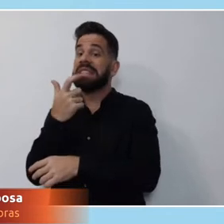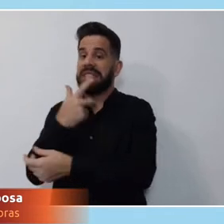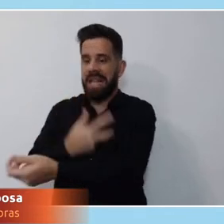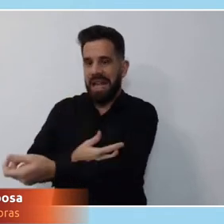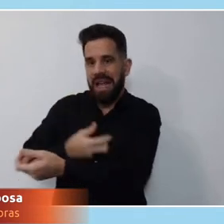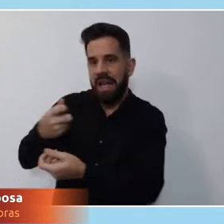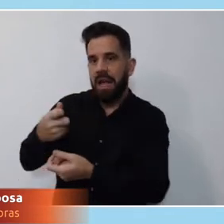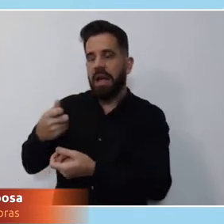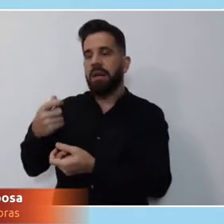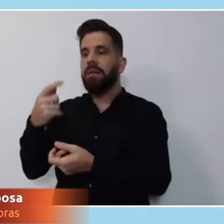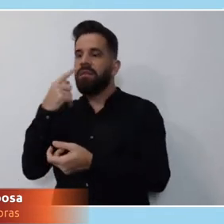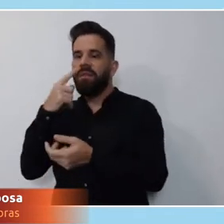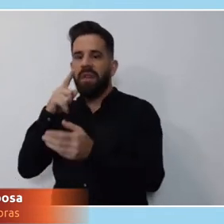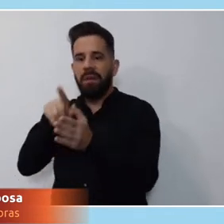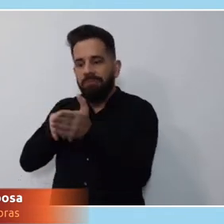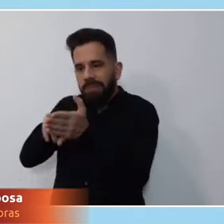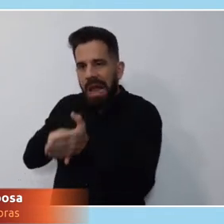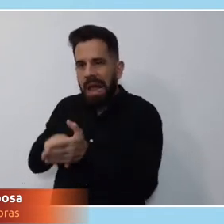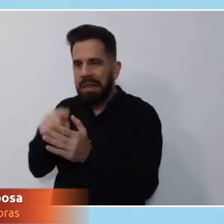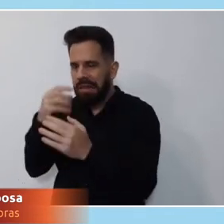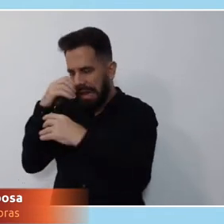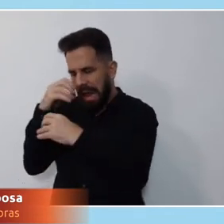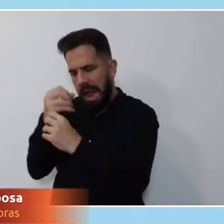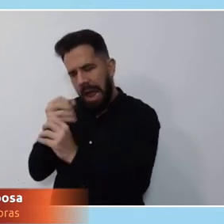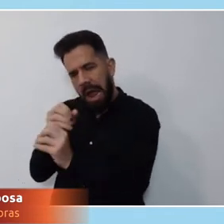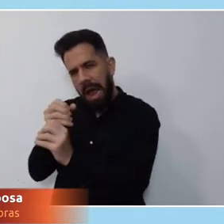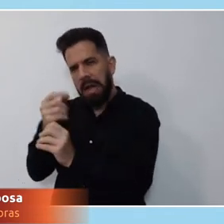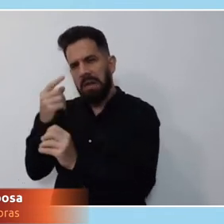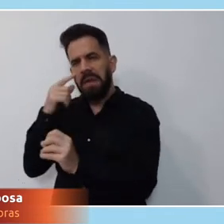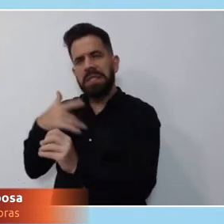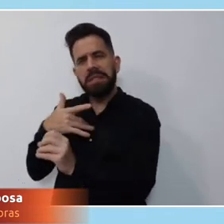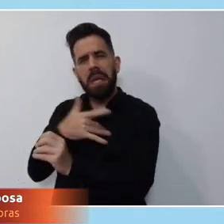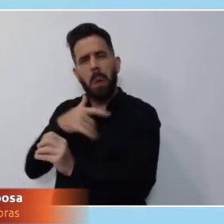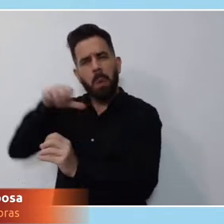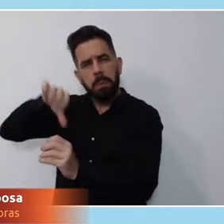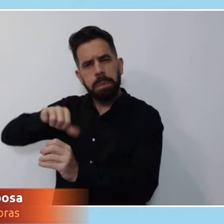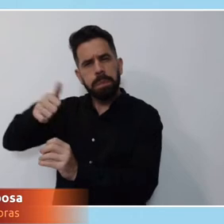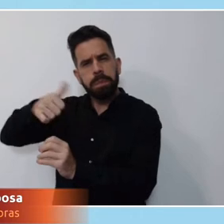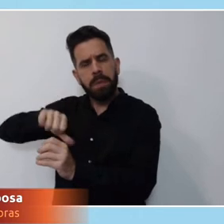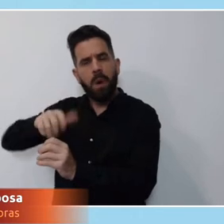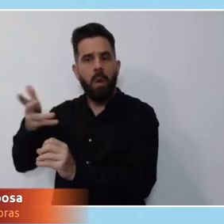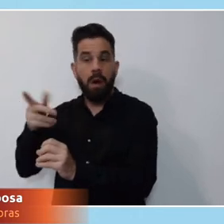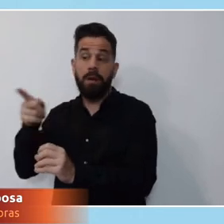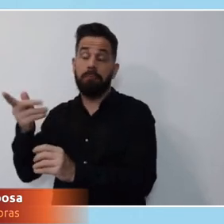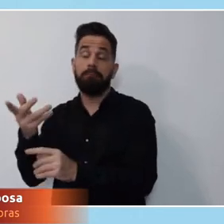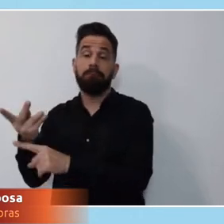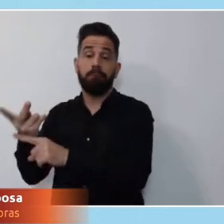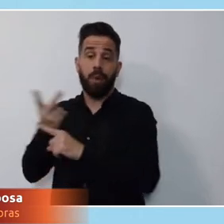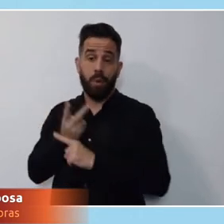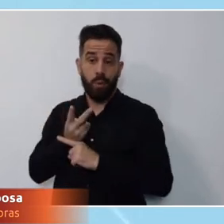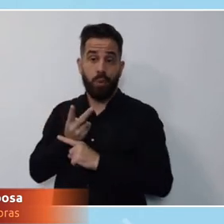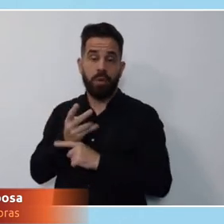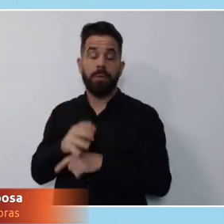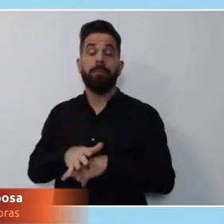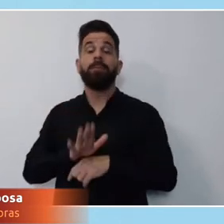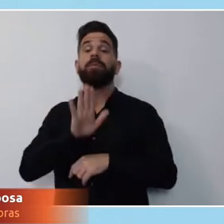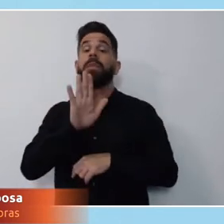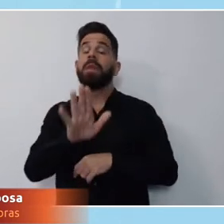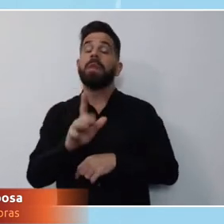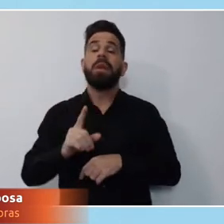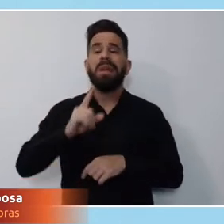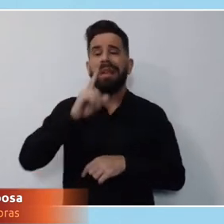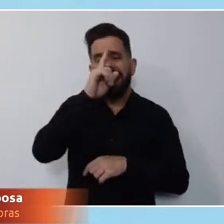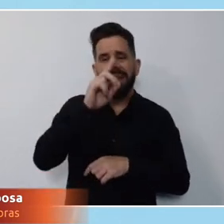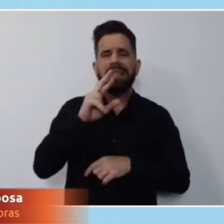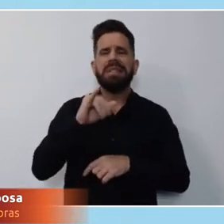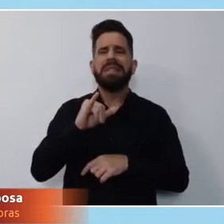indivíduo, né? Então é complicado. E quais são os riscos? Isso que é o problema, Camila, que o risco de você consumir esses produtos não é uma